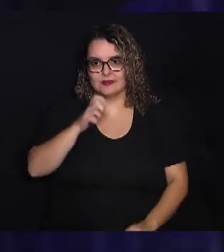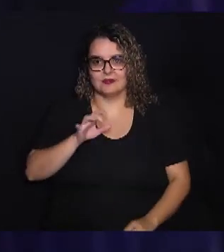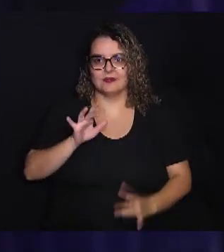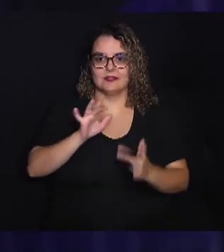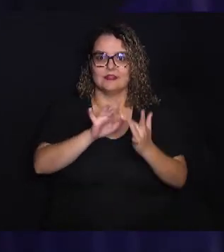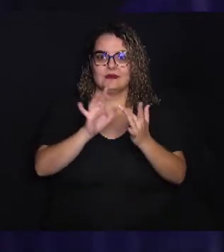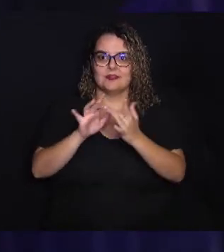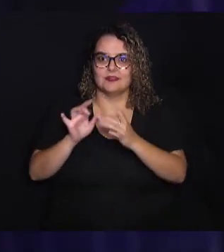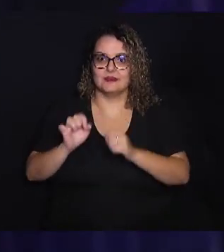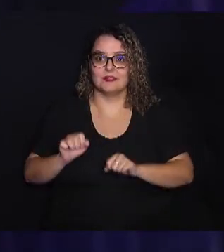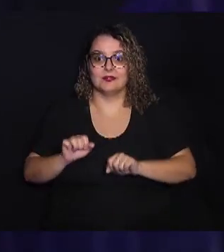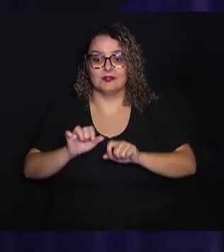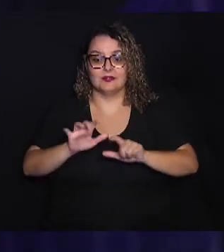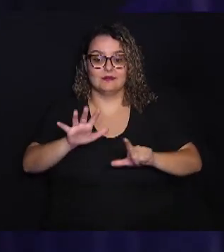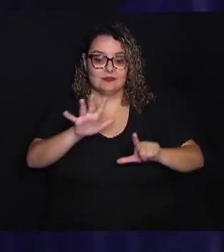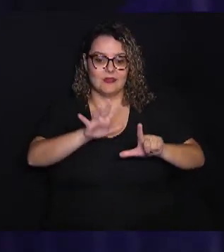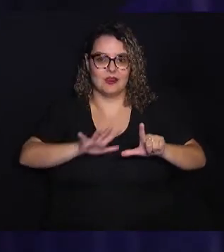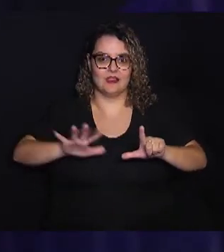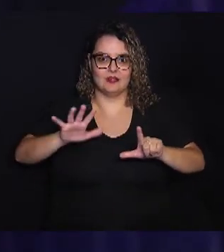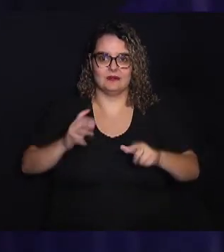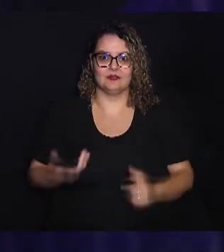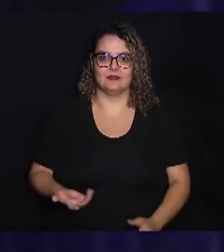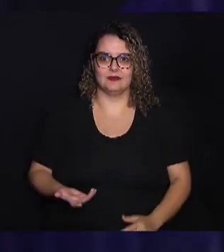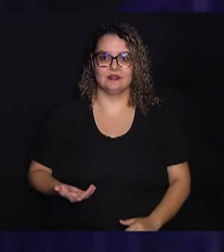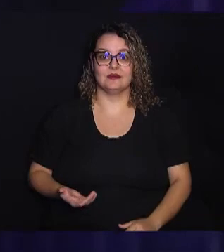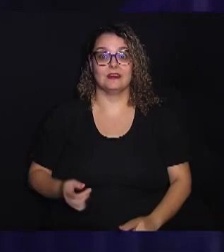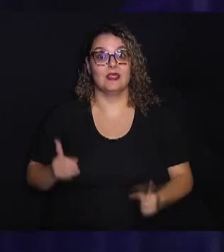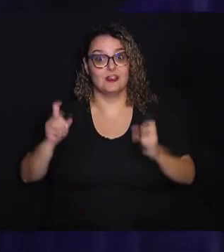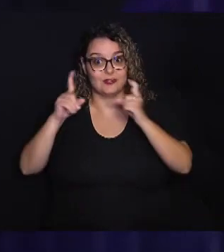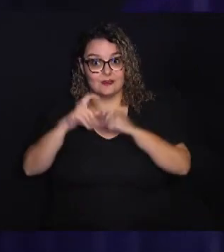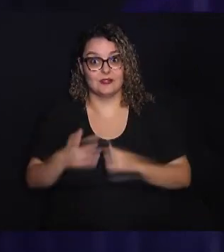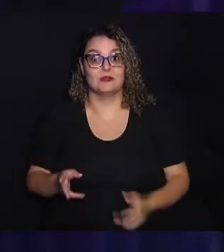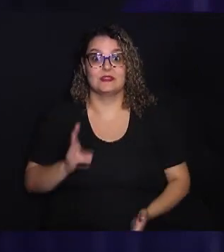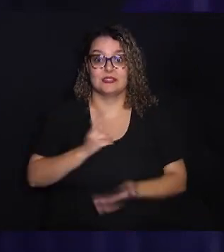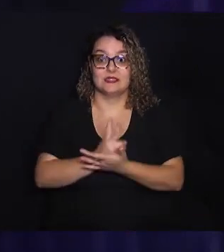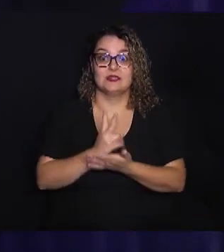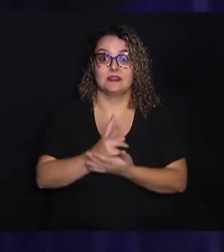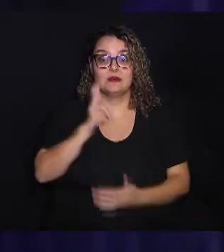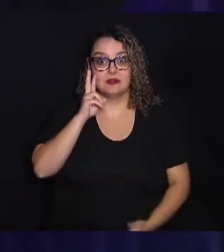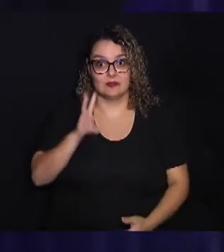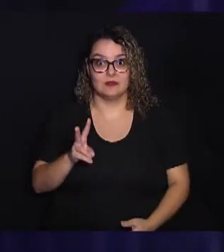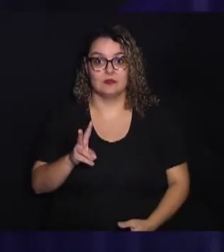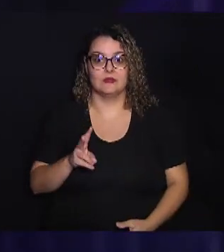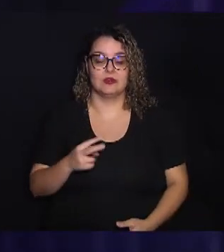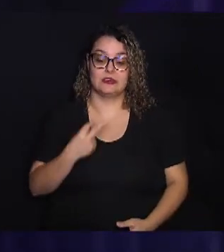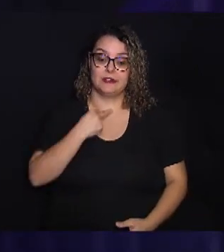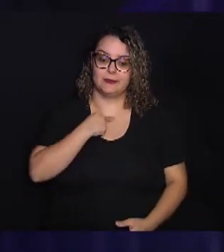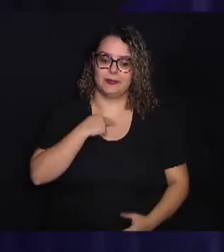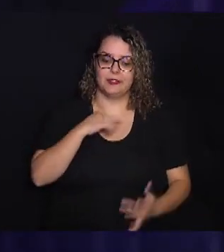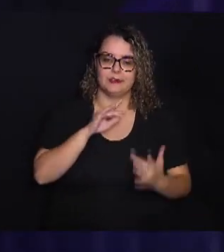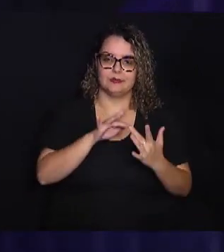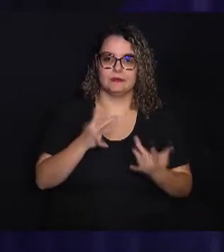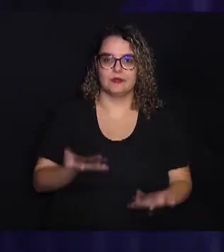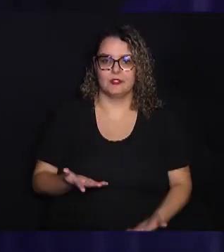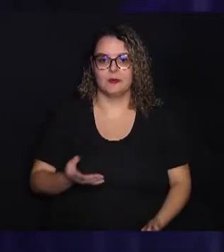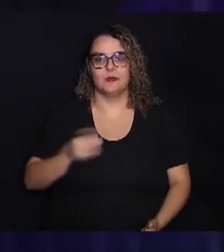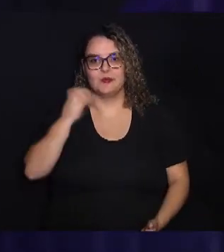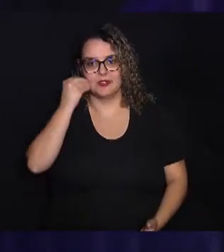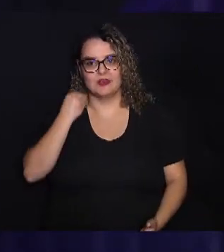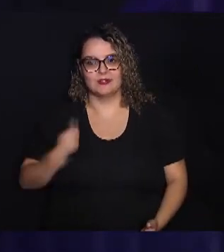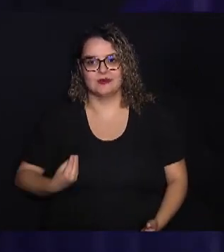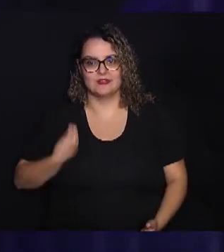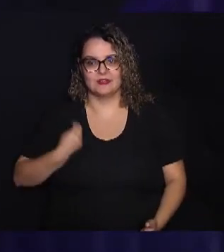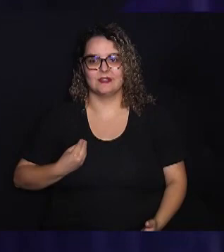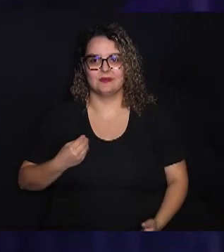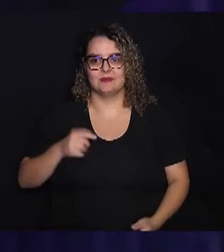raro. Toda exposição a gente já vê aquela plaquinha não toque, então é uma experiência para você viver, tanto sendo vidente como não